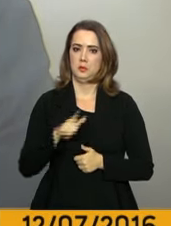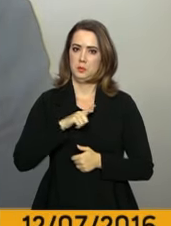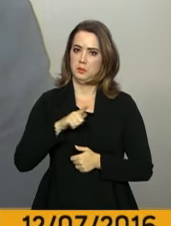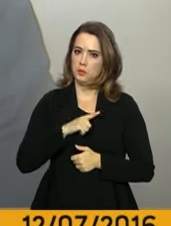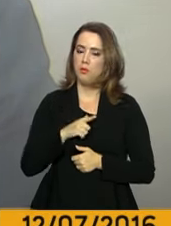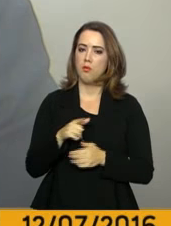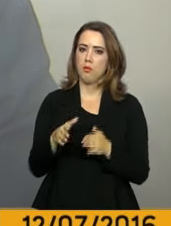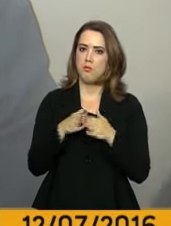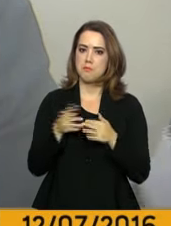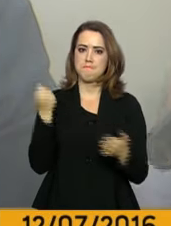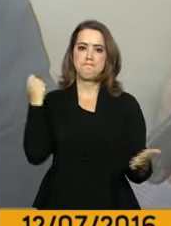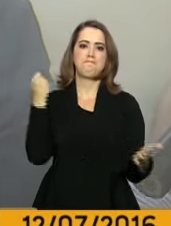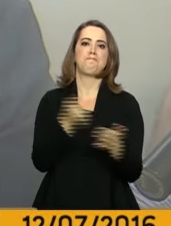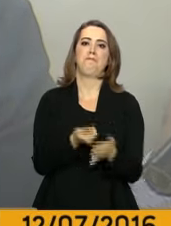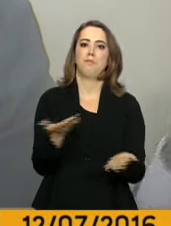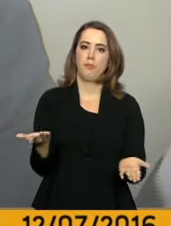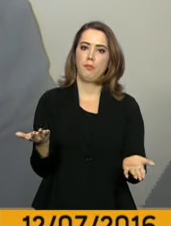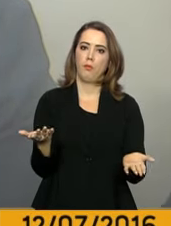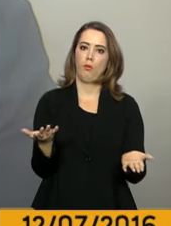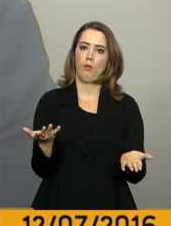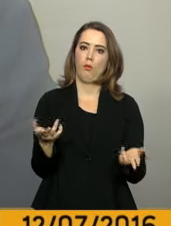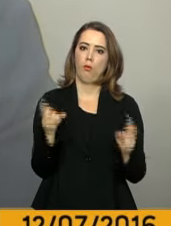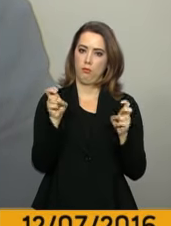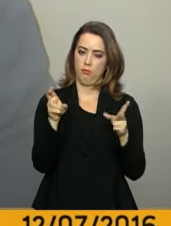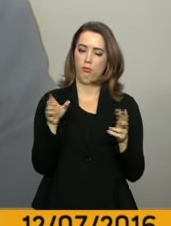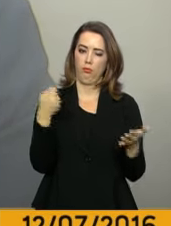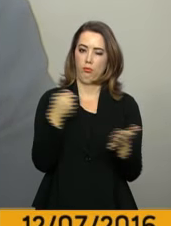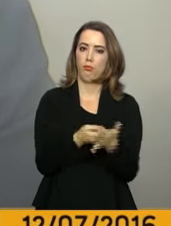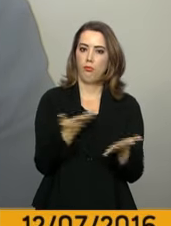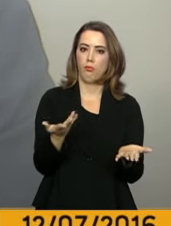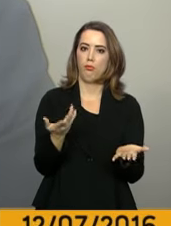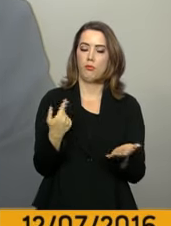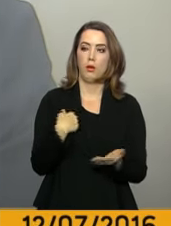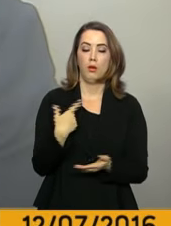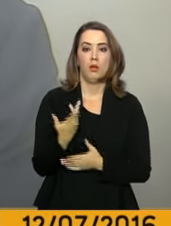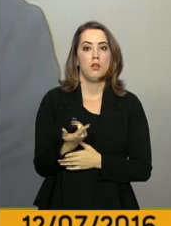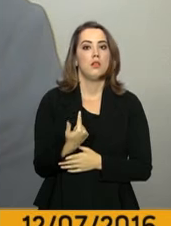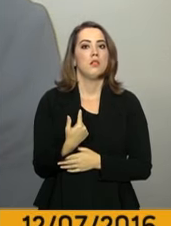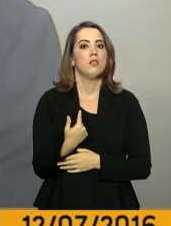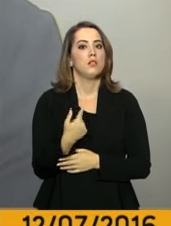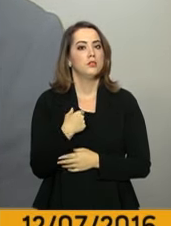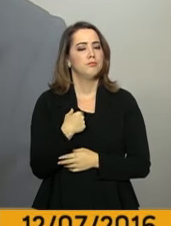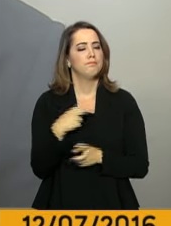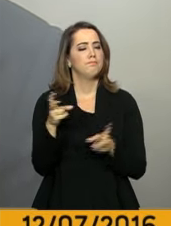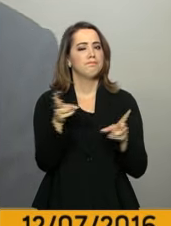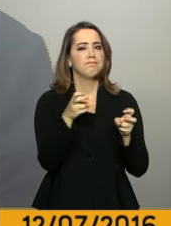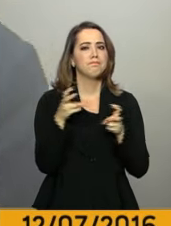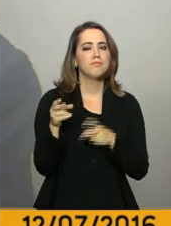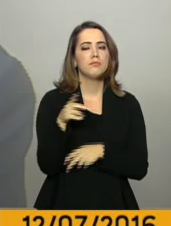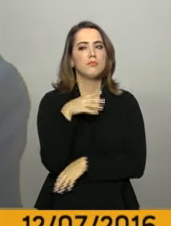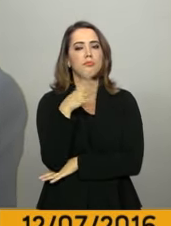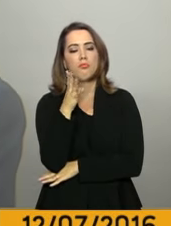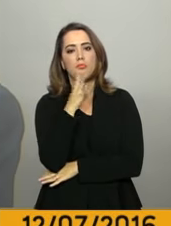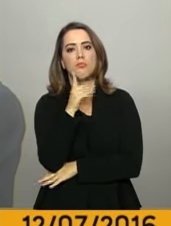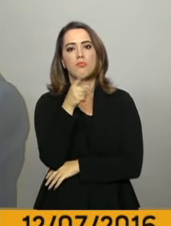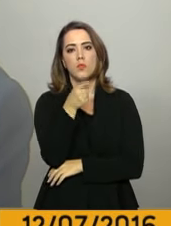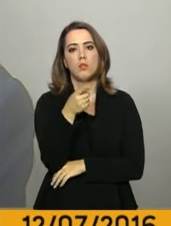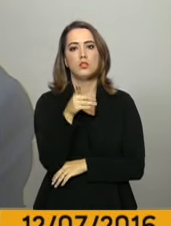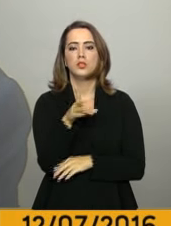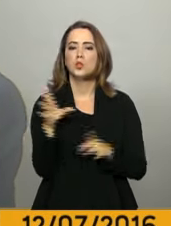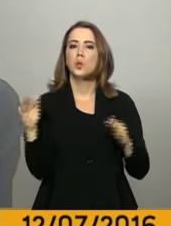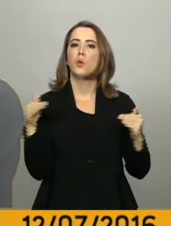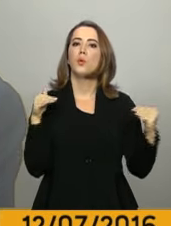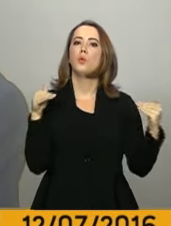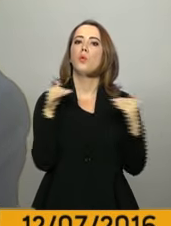aspas leva para o lado entre aspas não é mas interessante a história do do acordado